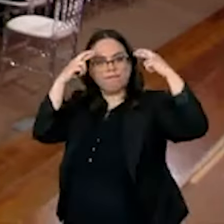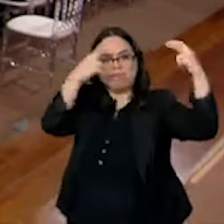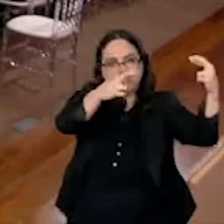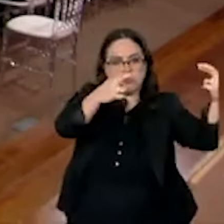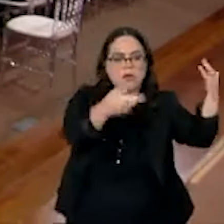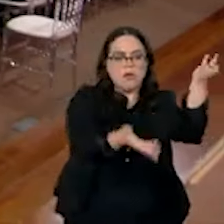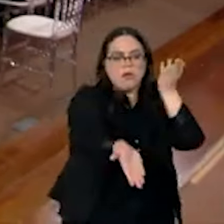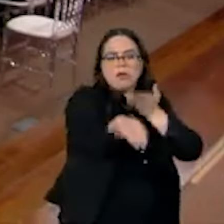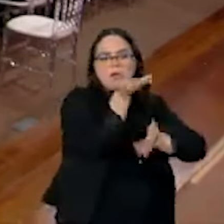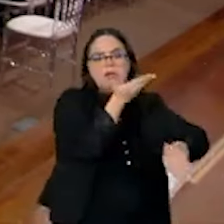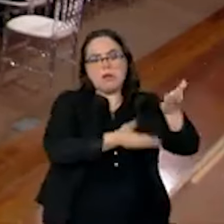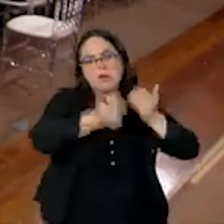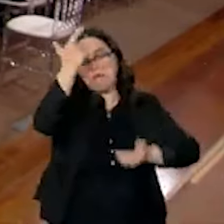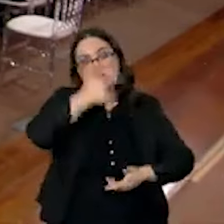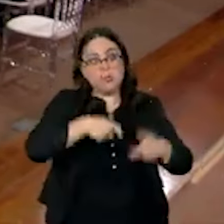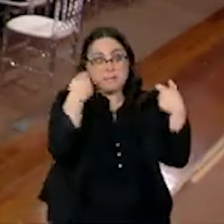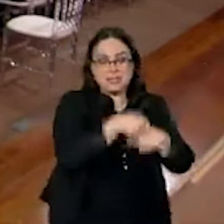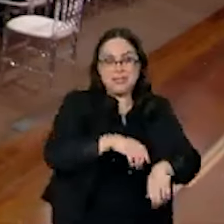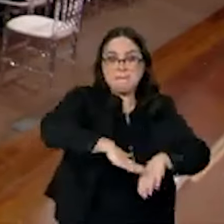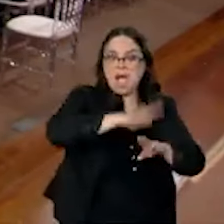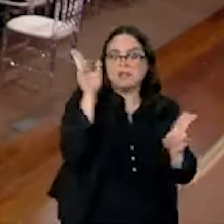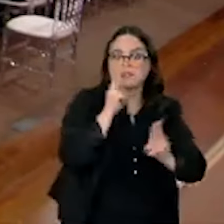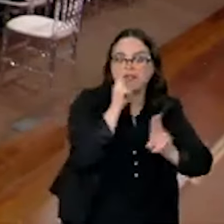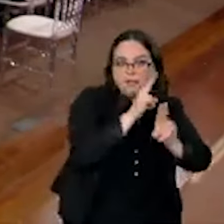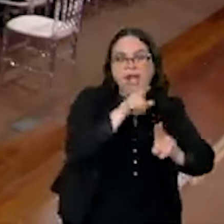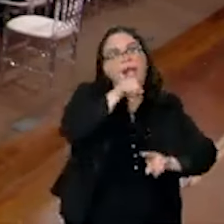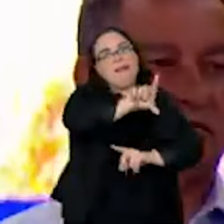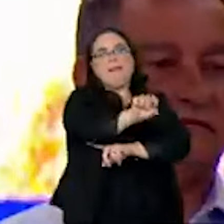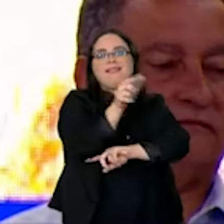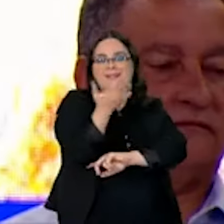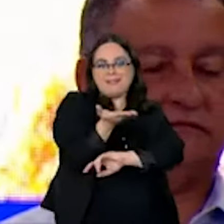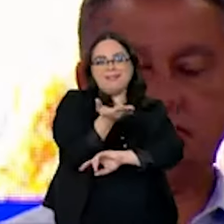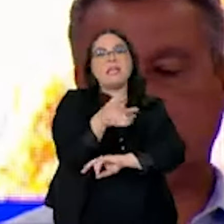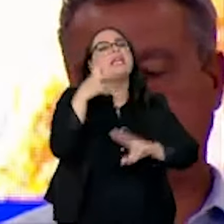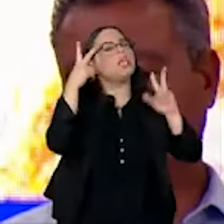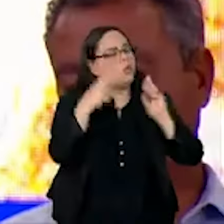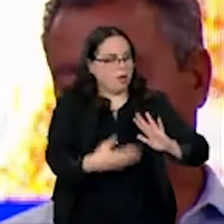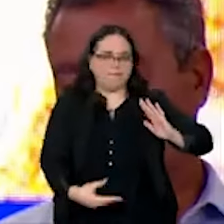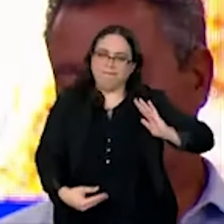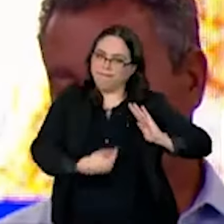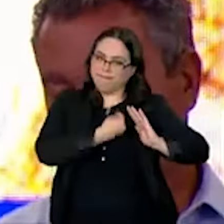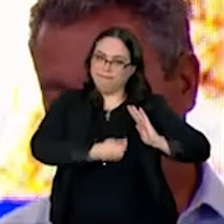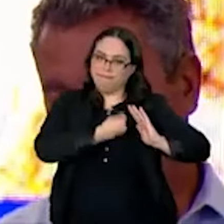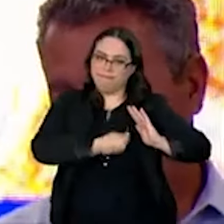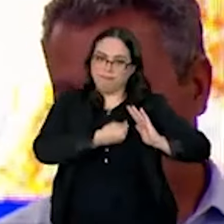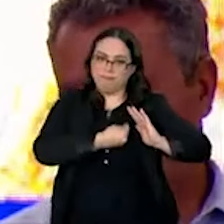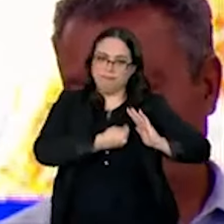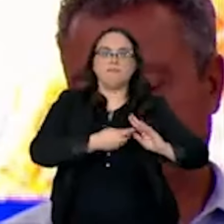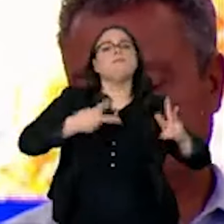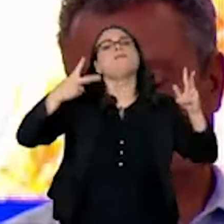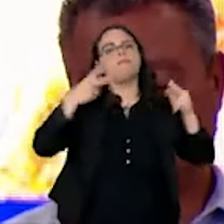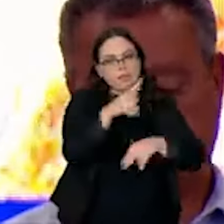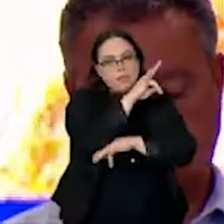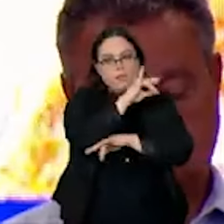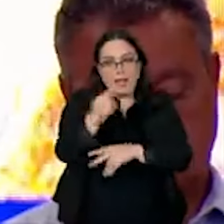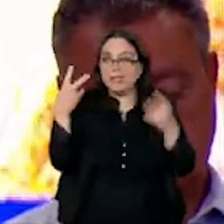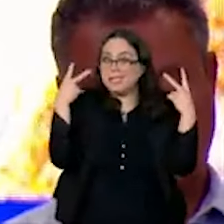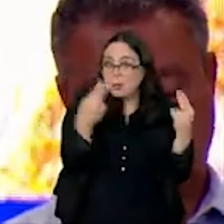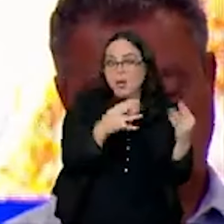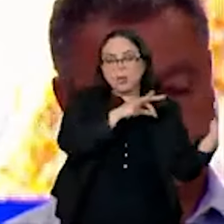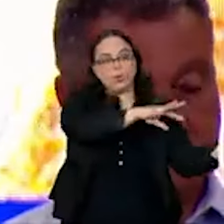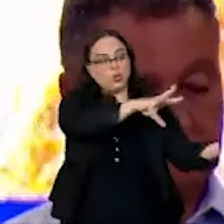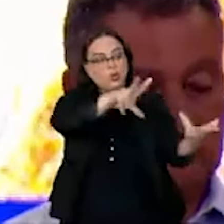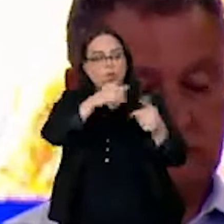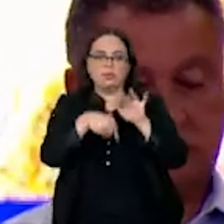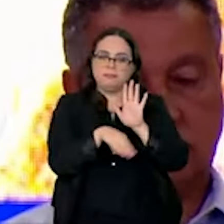atender aquele que era preciso mais. E foi assim com Minha Casa Minha Vida. E será assim com todos